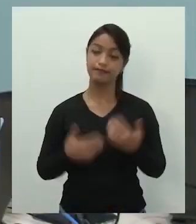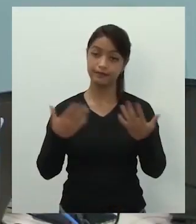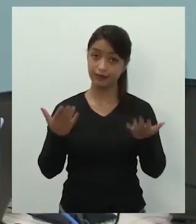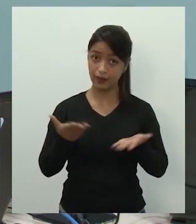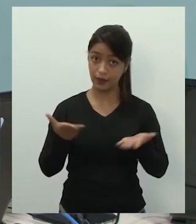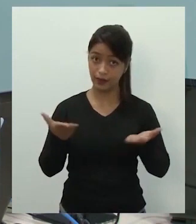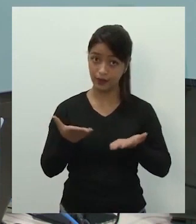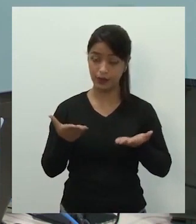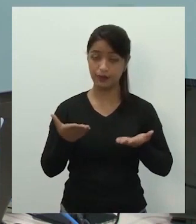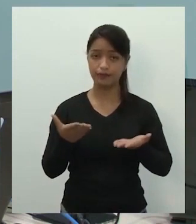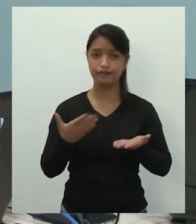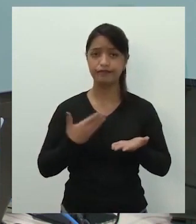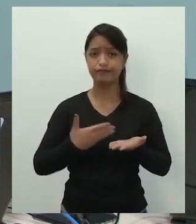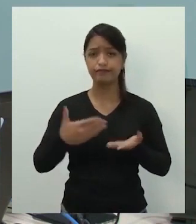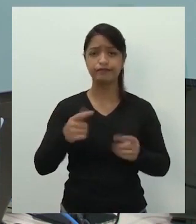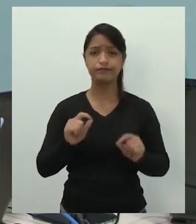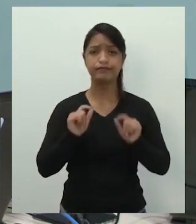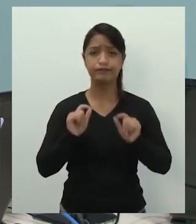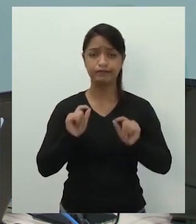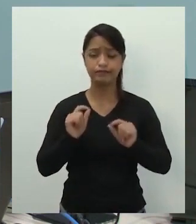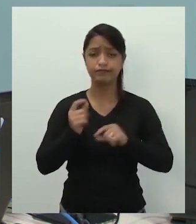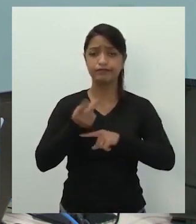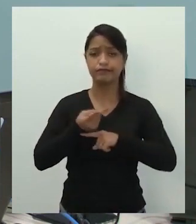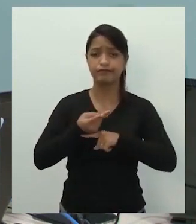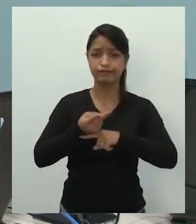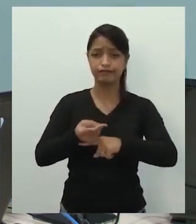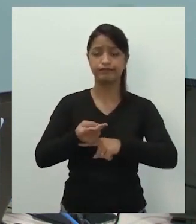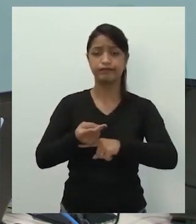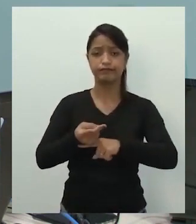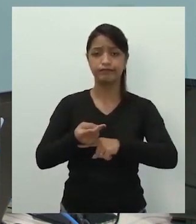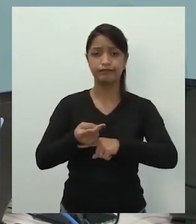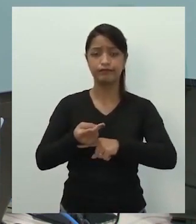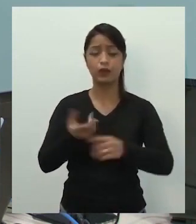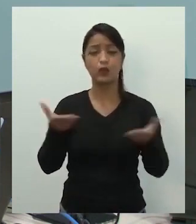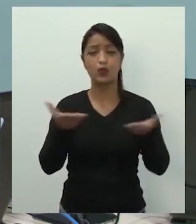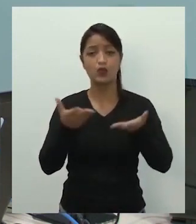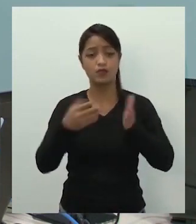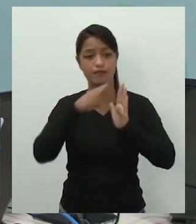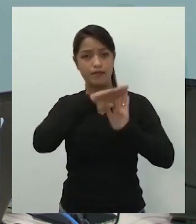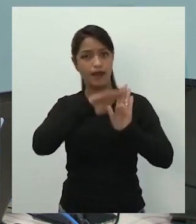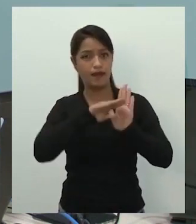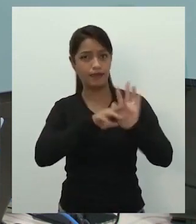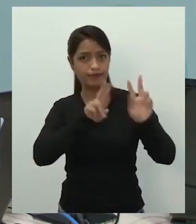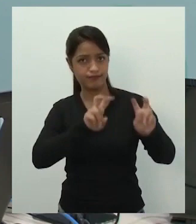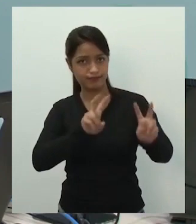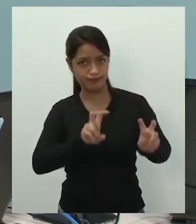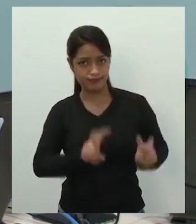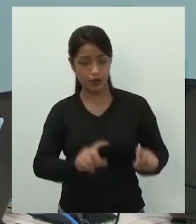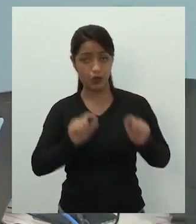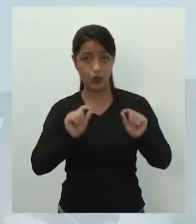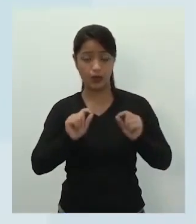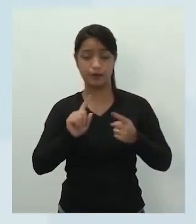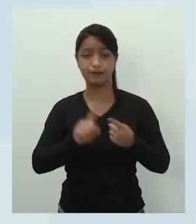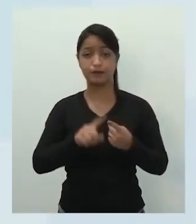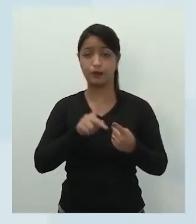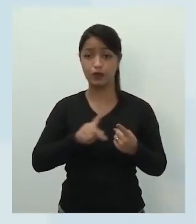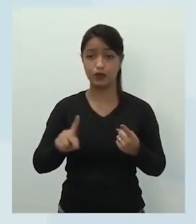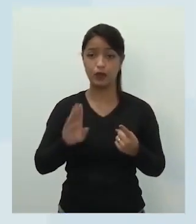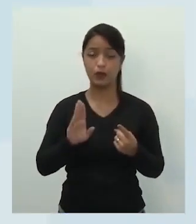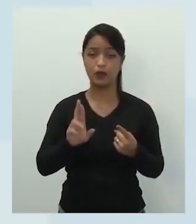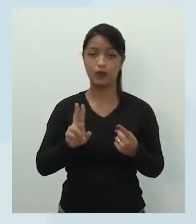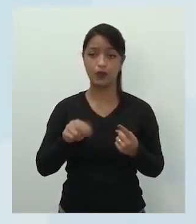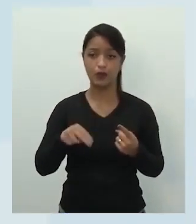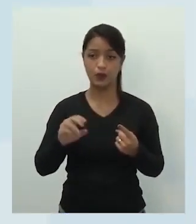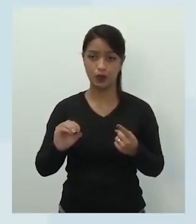Agora, nós vamos ver os elaboradores da pauta de hoje. Então, nós temos lá o professor